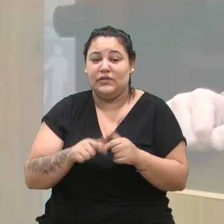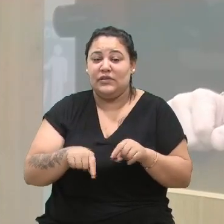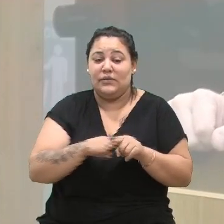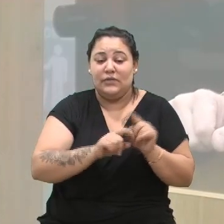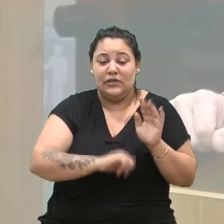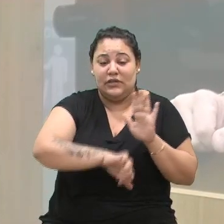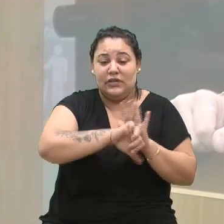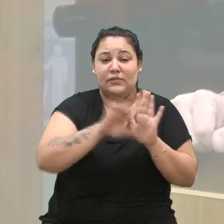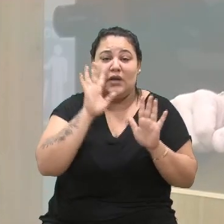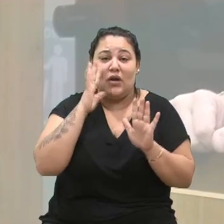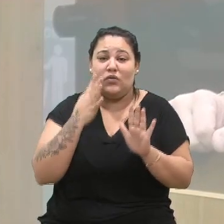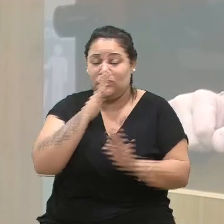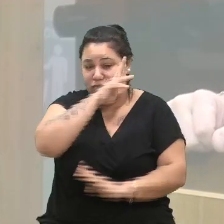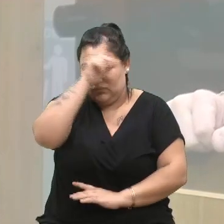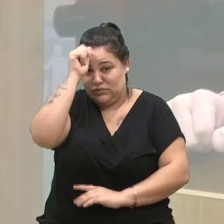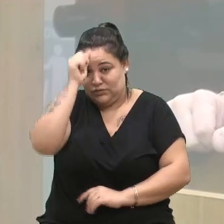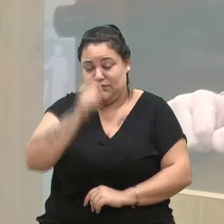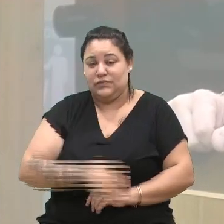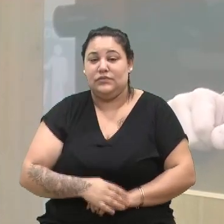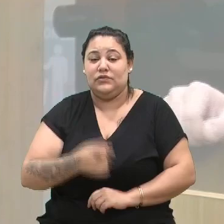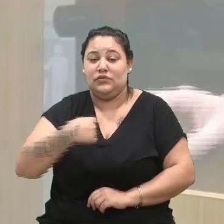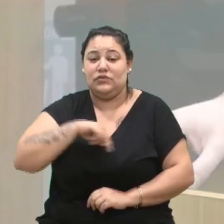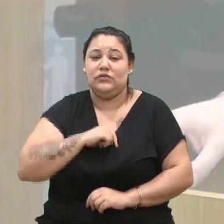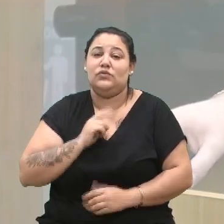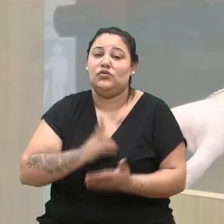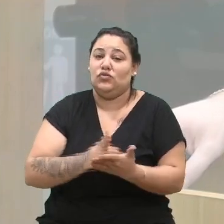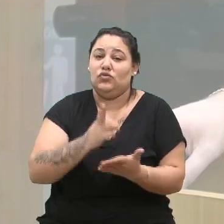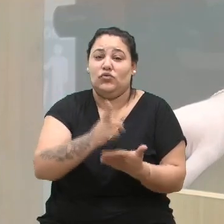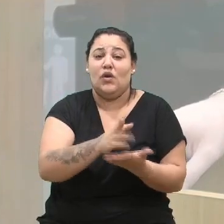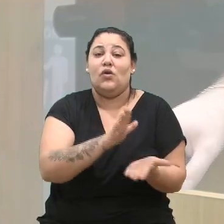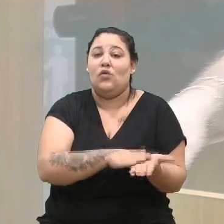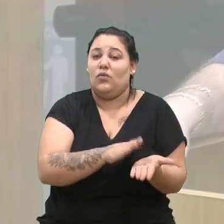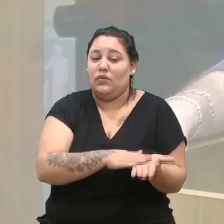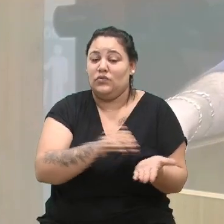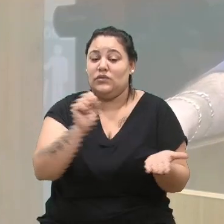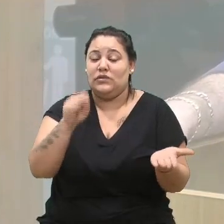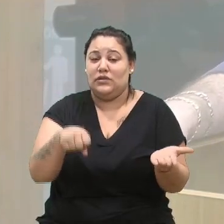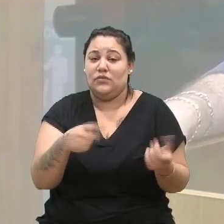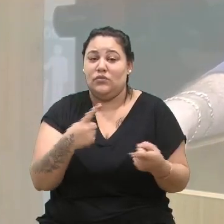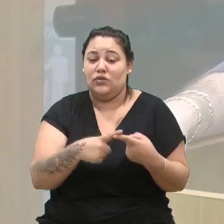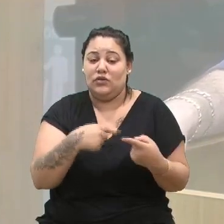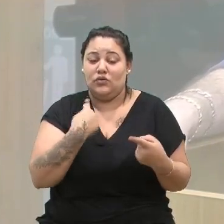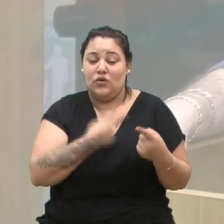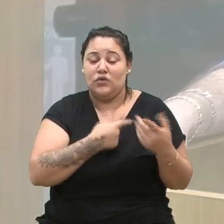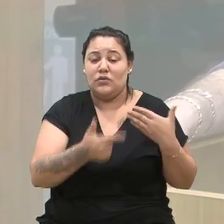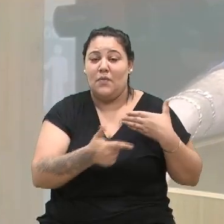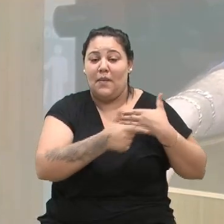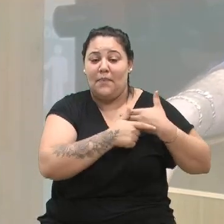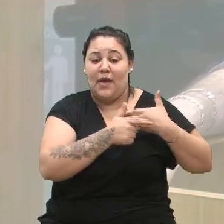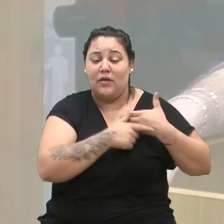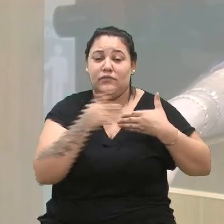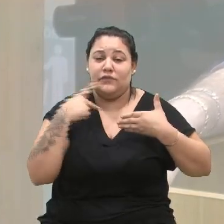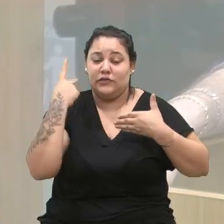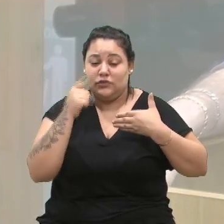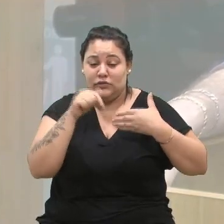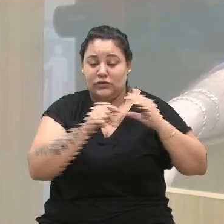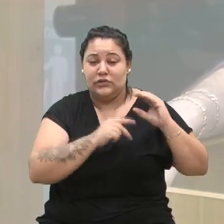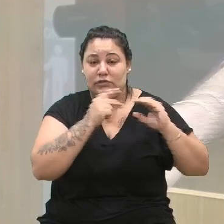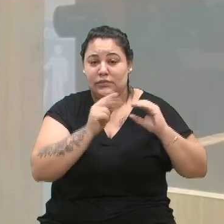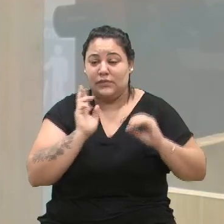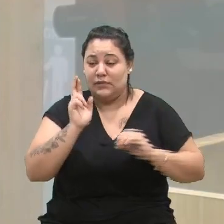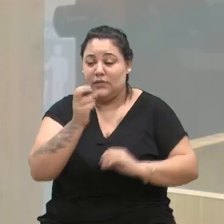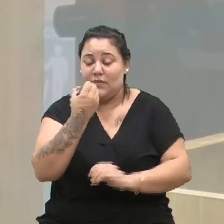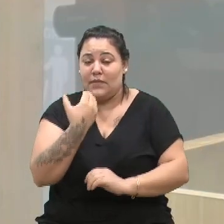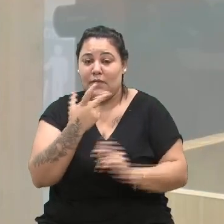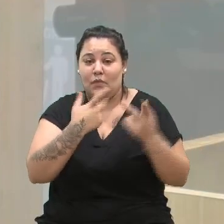nosso município. Então vamos continuar cobrando sim, porque é a nossa função como vereador nessa Casa Legislativa para representar